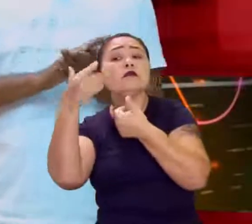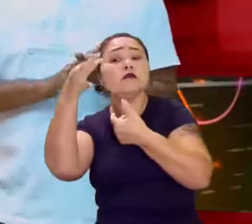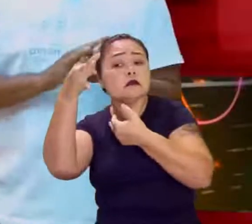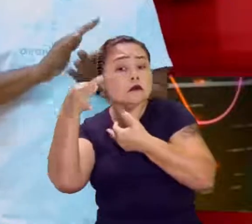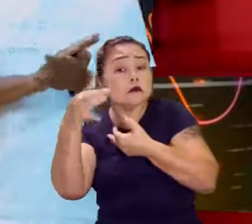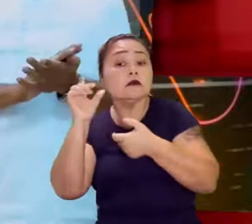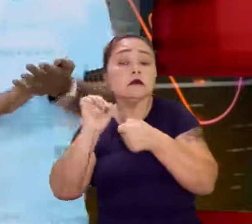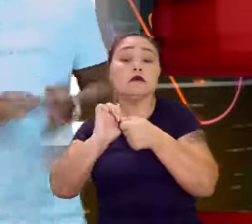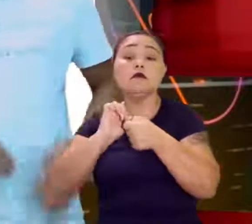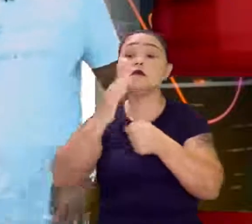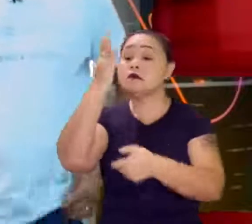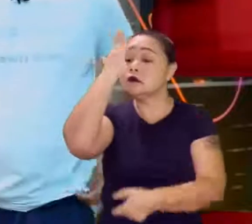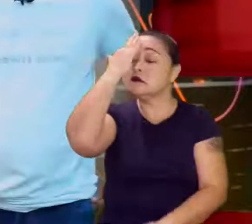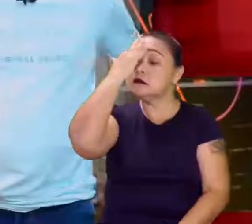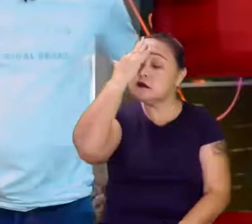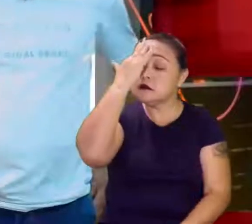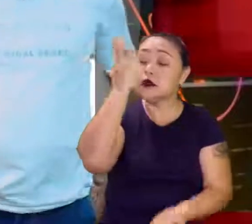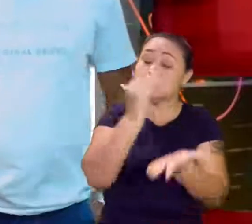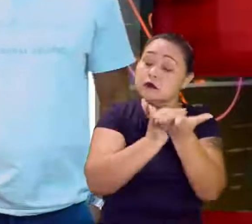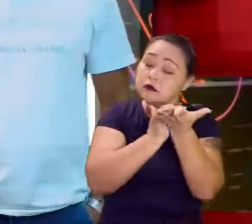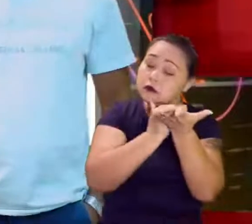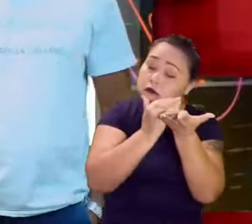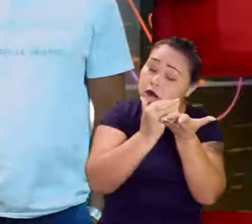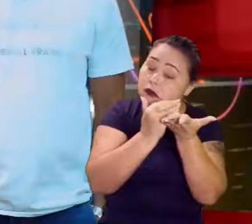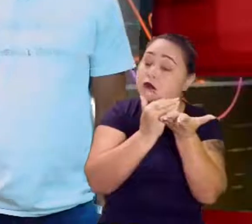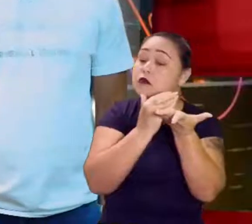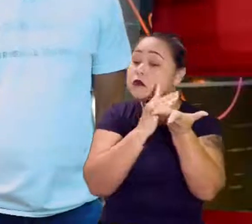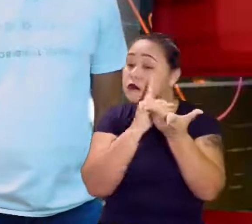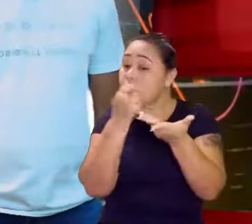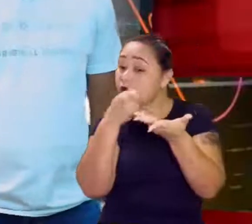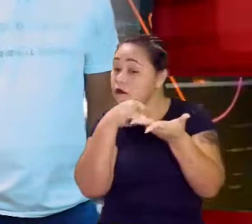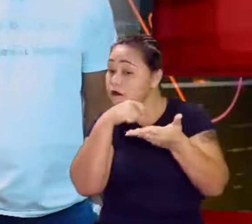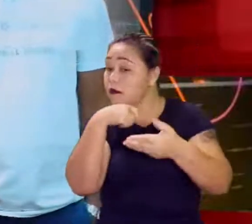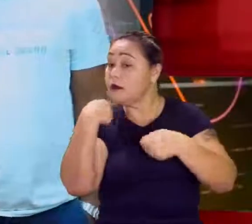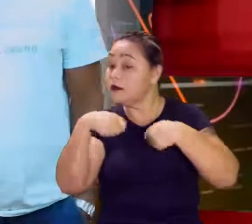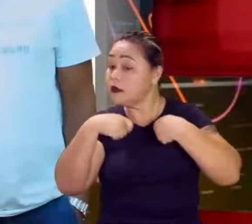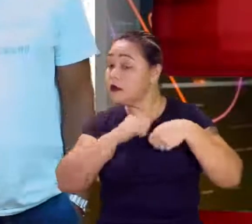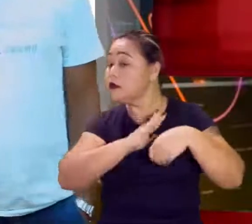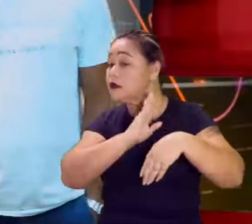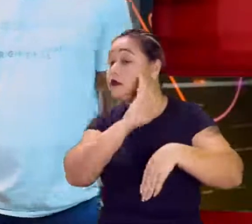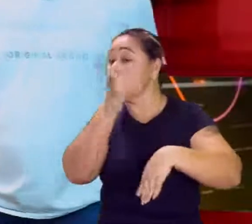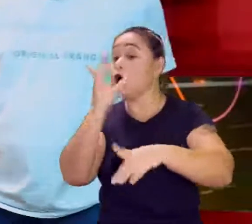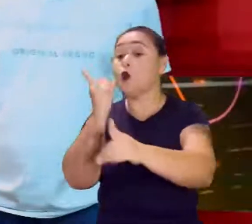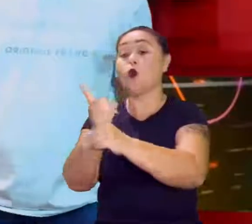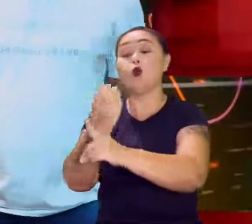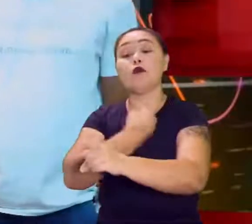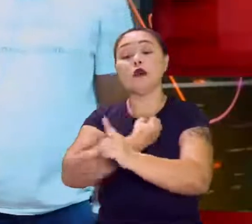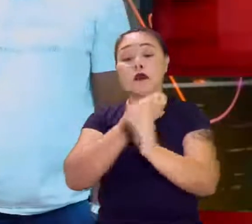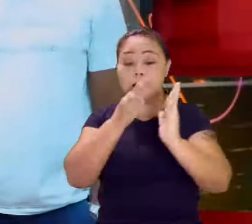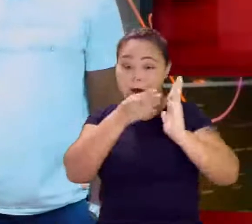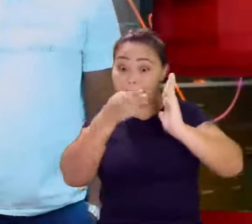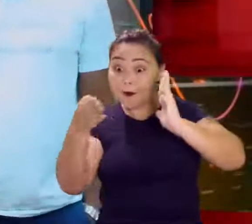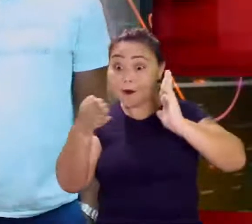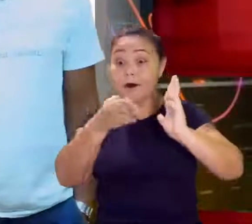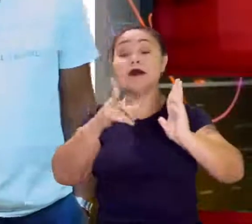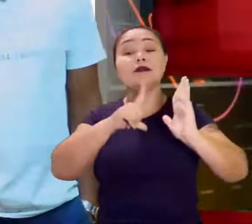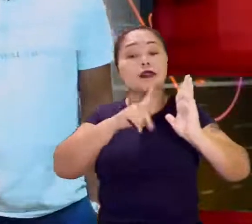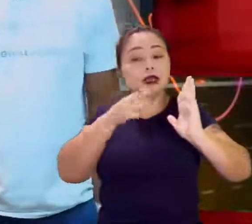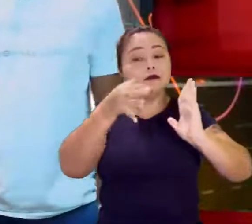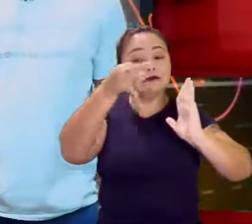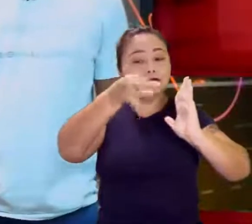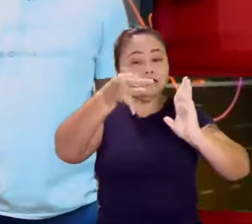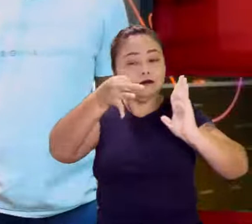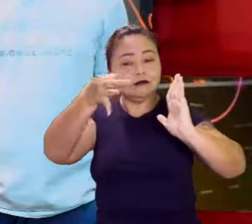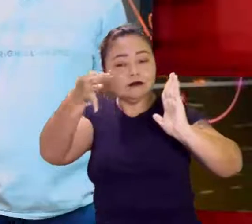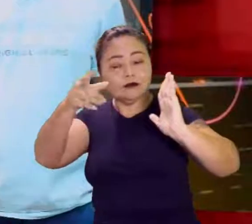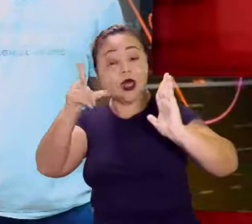fazendo, porque você sabe de onde você partiu e você sabe onde você precisa chegar. Então, aquele meio ali vai ter que dar certo. A partir do